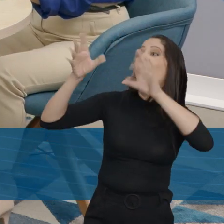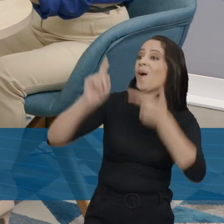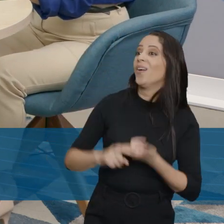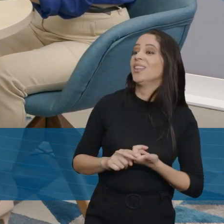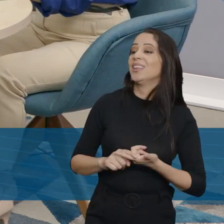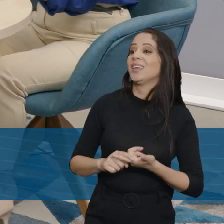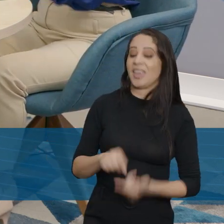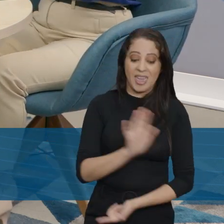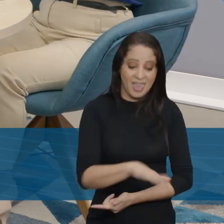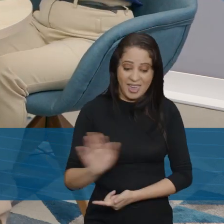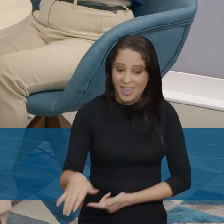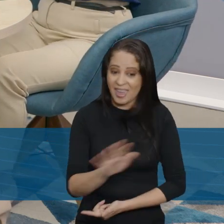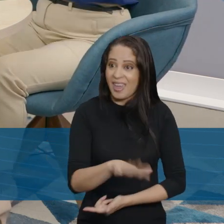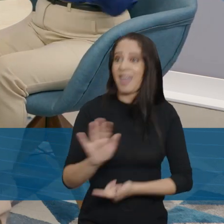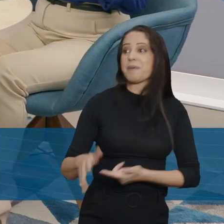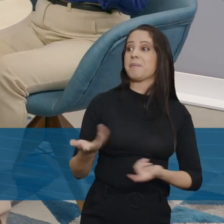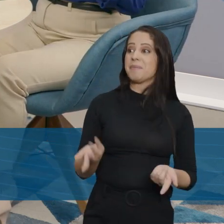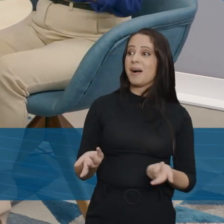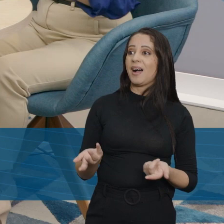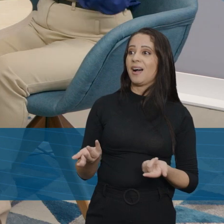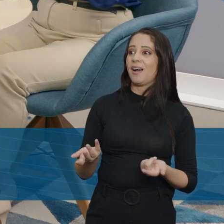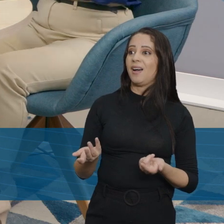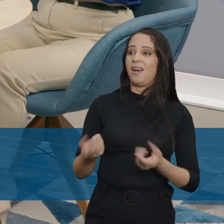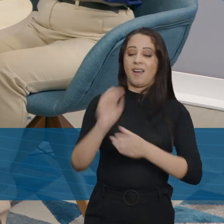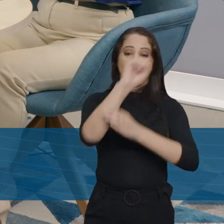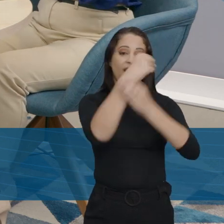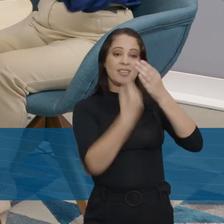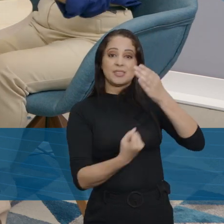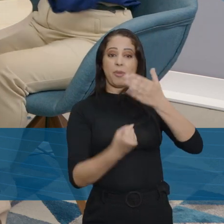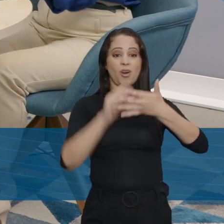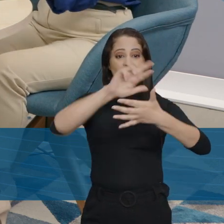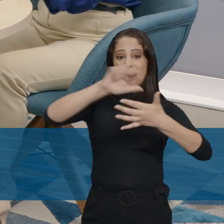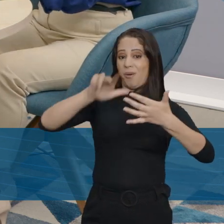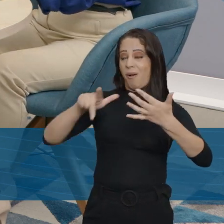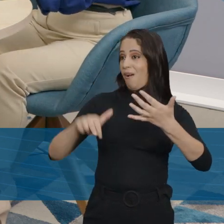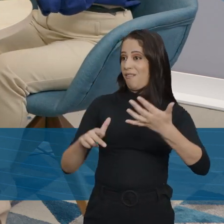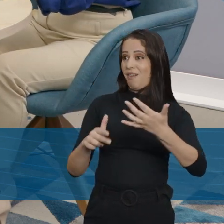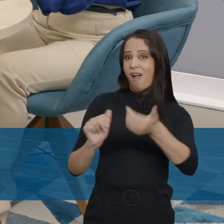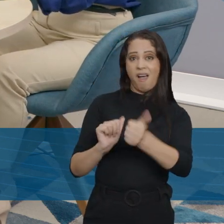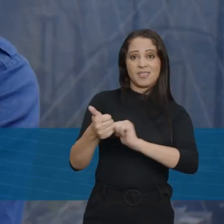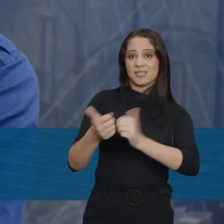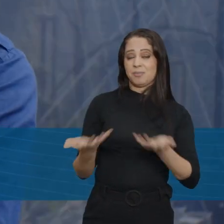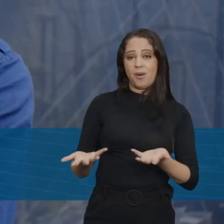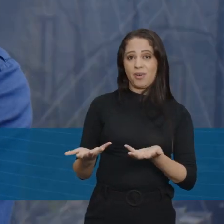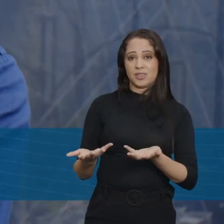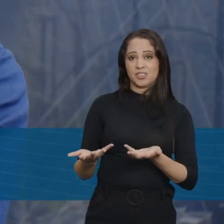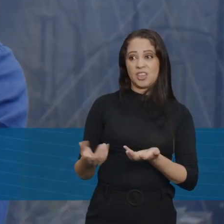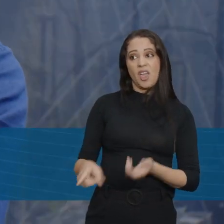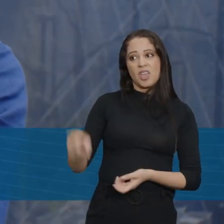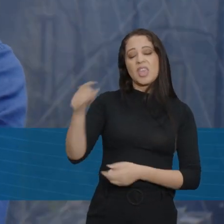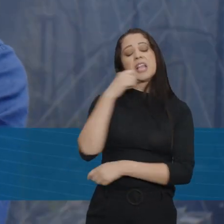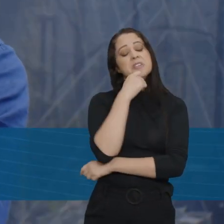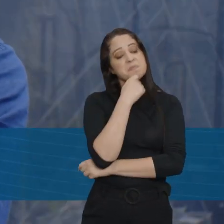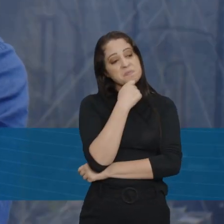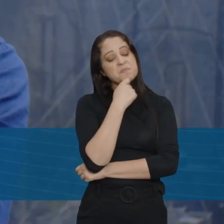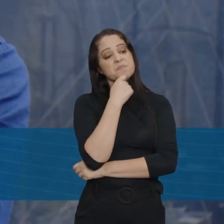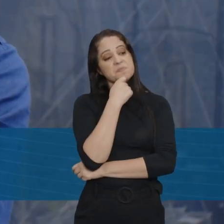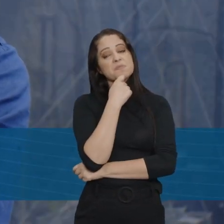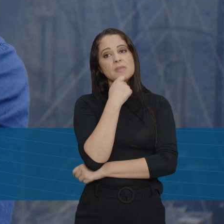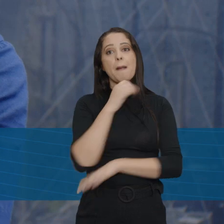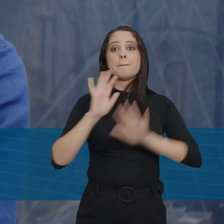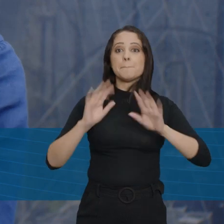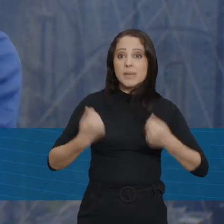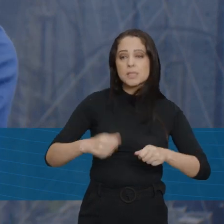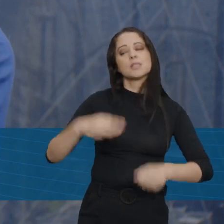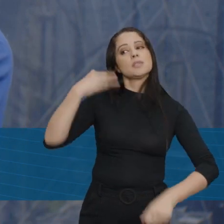né? Exato. E badminton, e outros esportes diferentes, né? Que às vezes ele vai se identificar, mas para isso